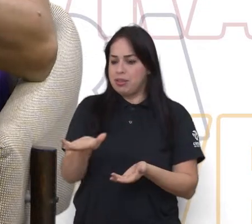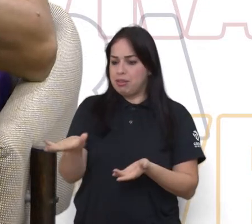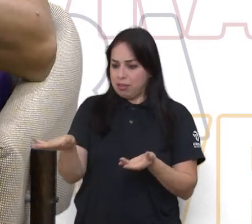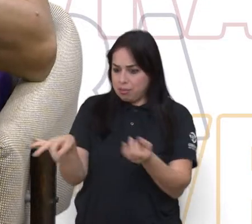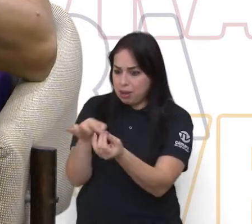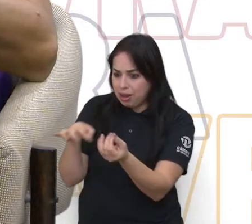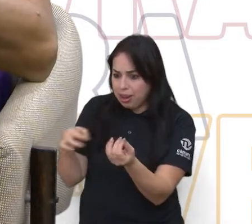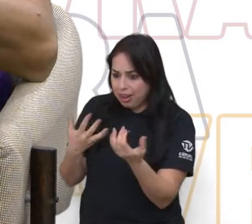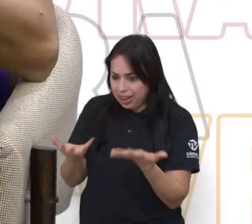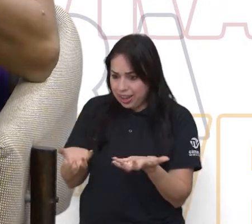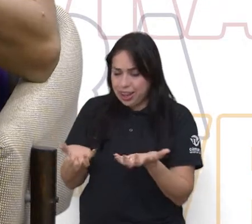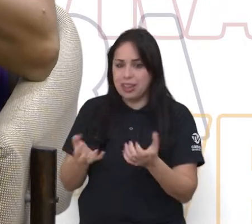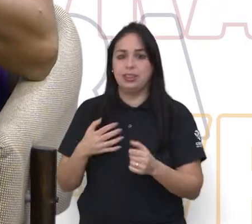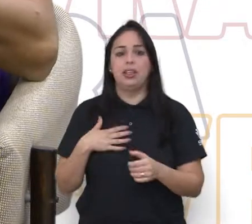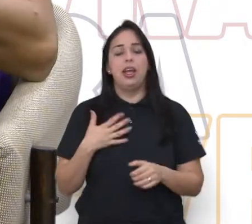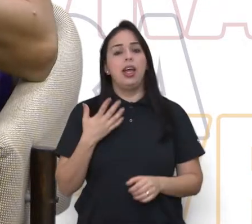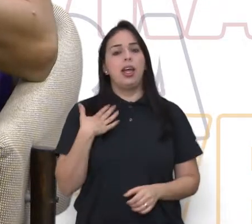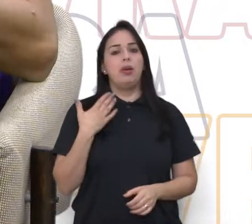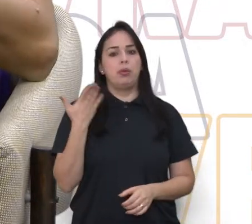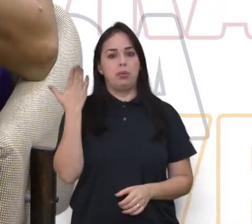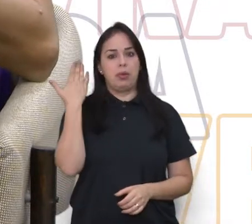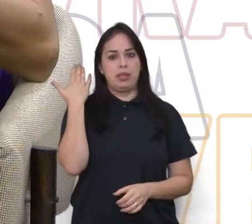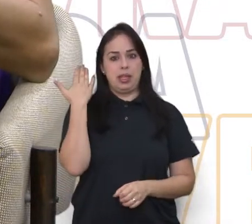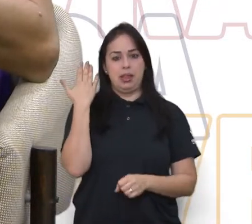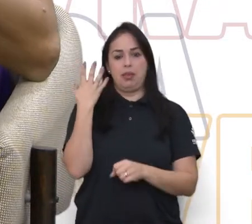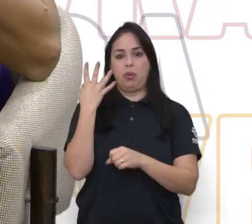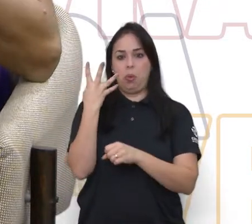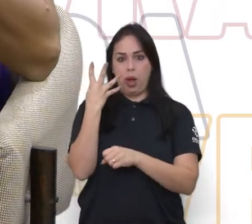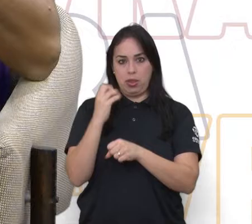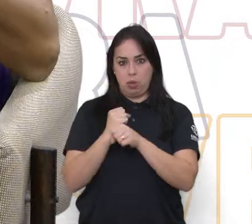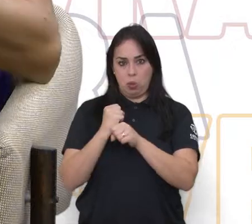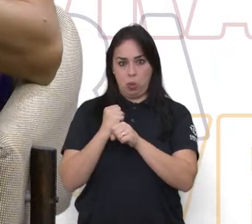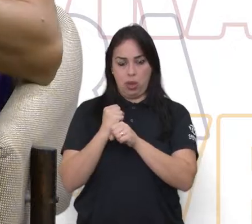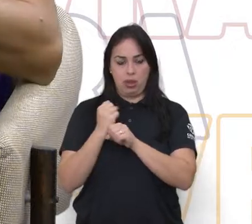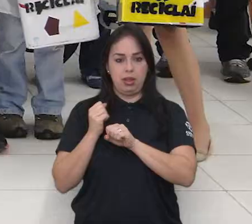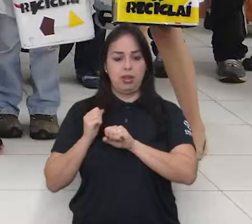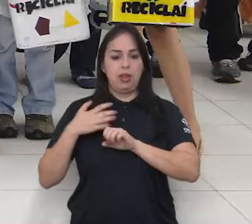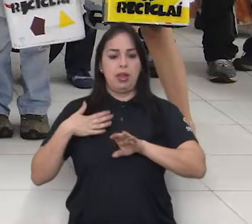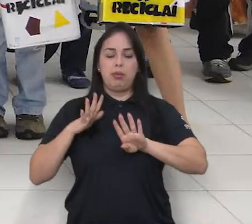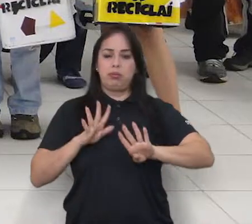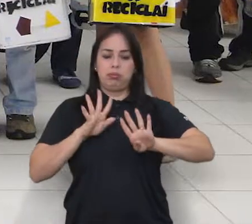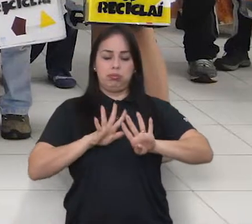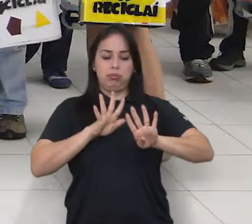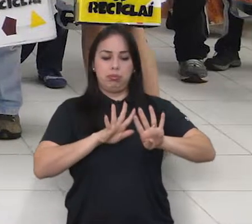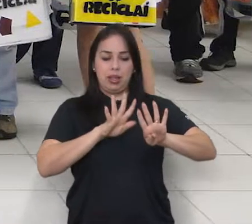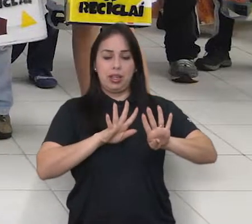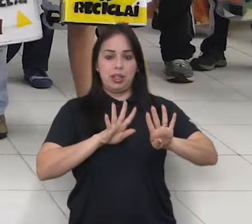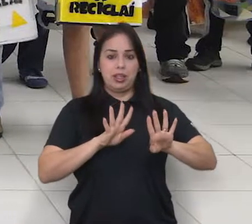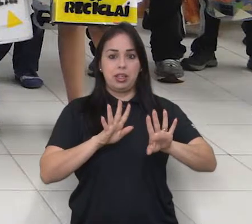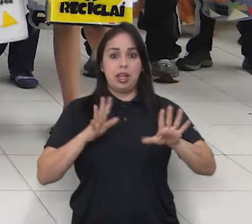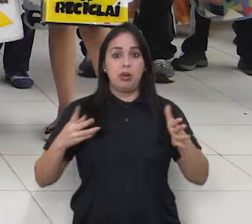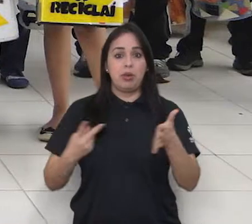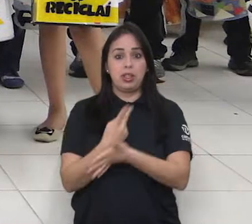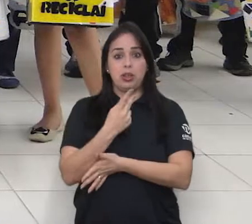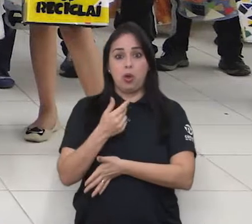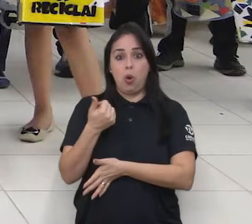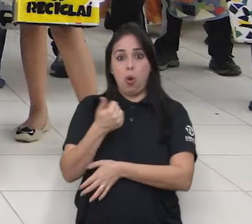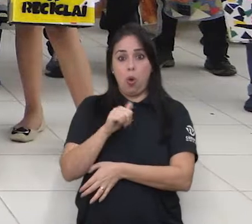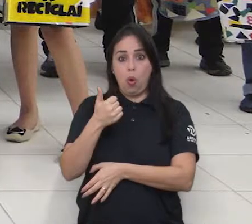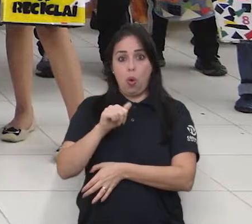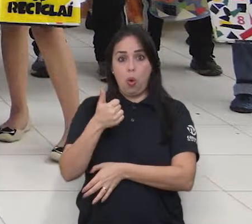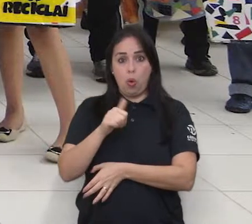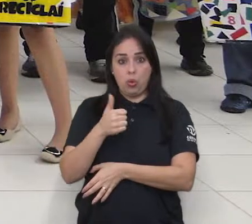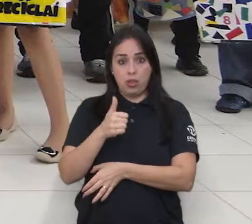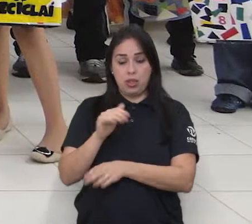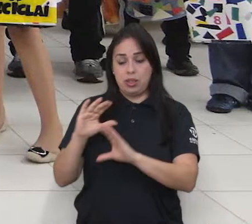para tocar. Eu participava de um bloco já há 4 anos, que é o Bloco dos Mamulengos, que ocorreu durante 11 anos na comunidade